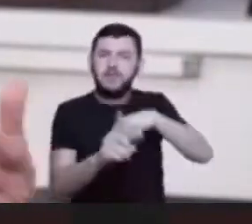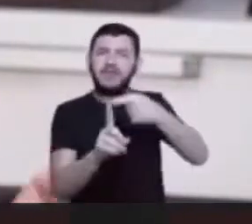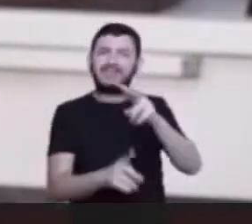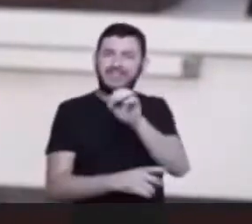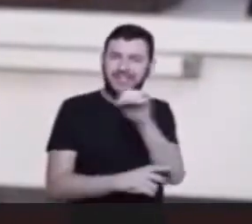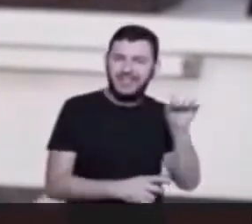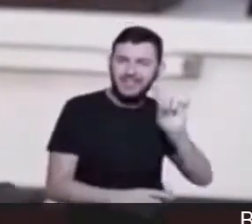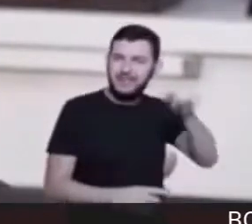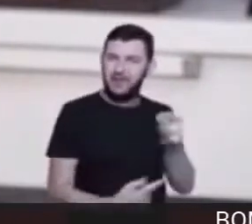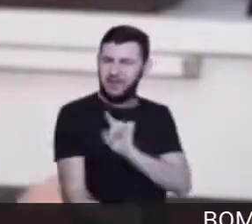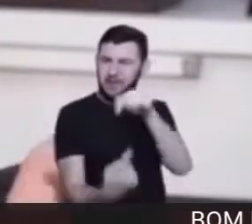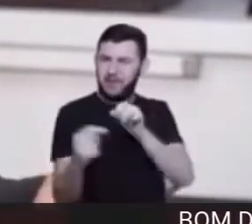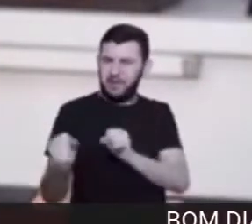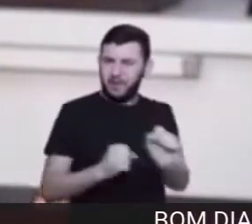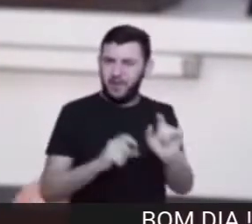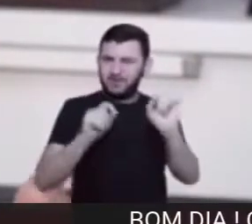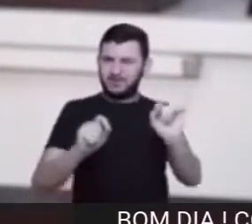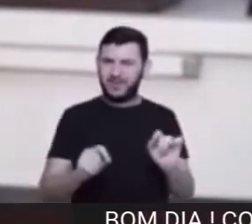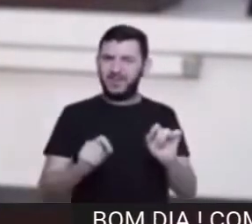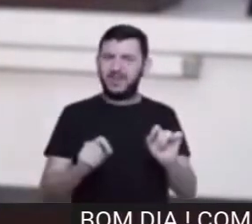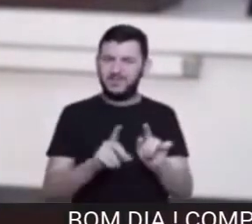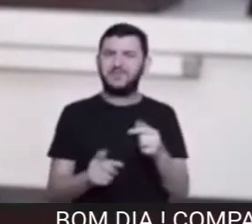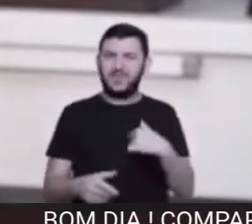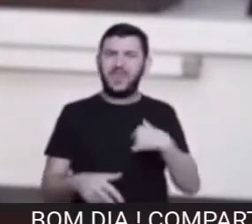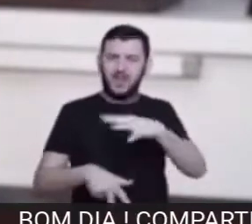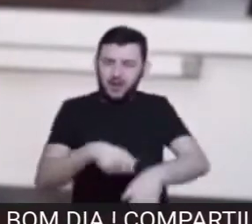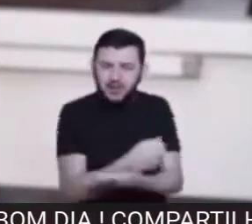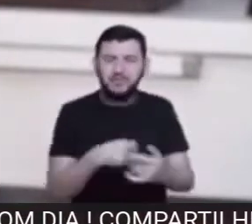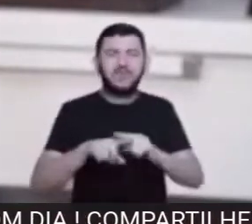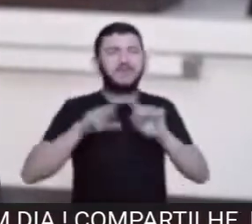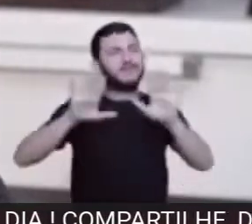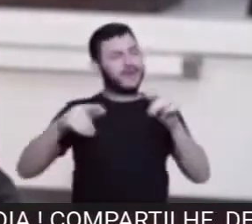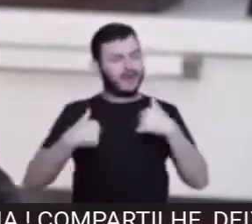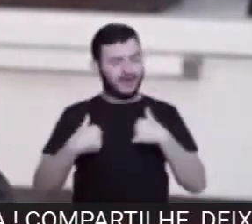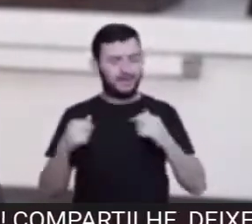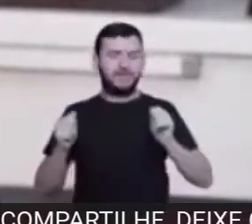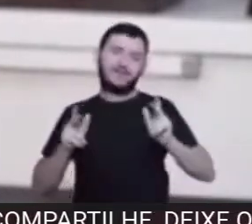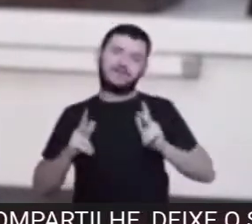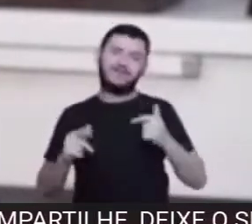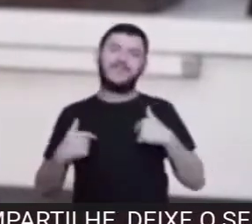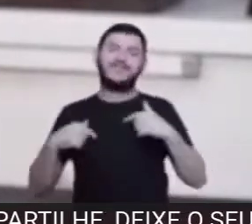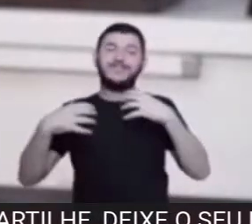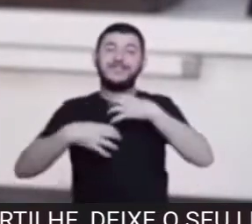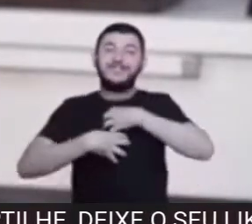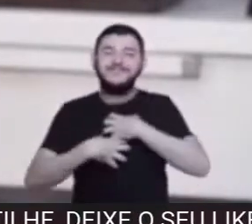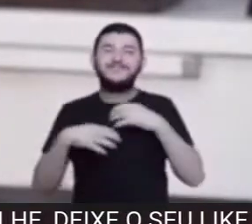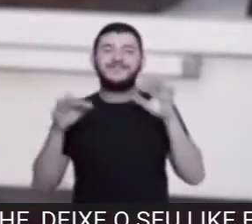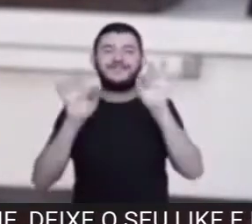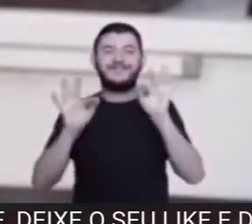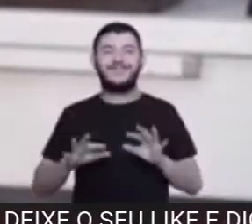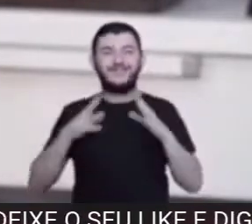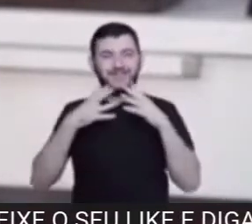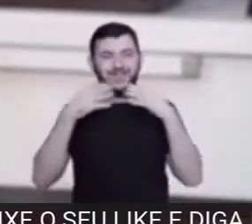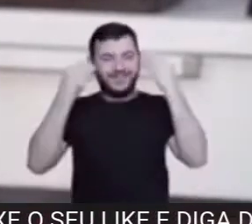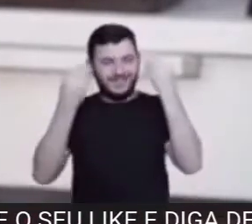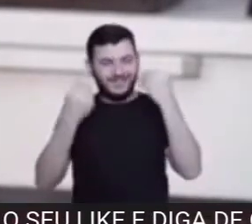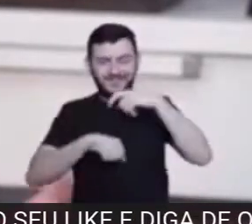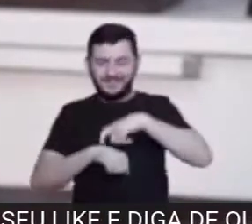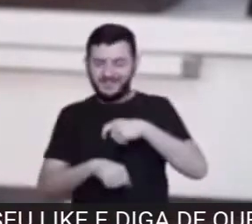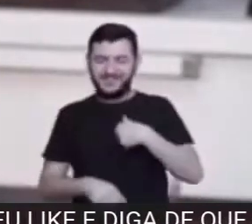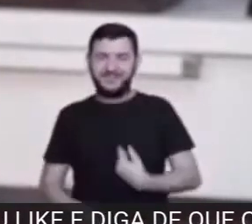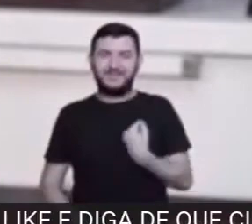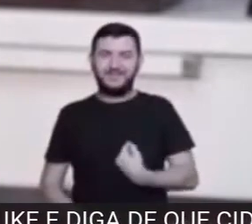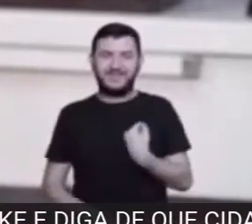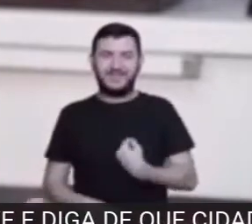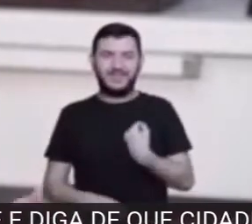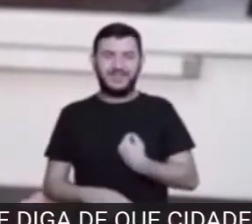então, eu sinceramente fiquei feliz. Eu fiquei feliz quando devei a vitória final de 7-4 e